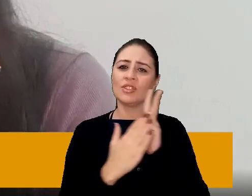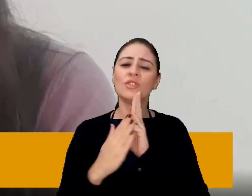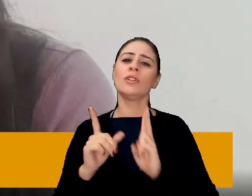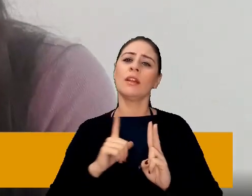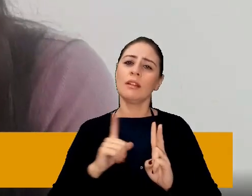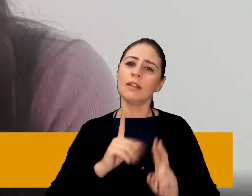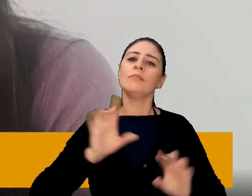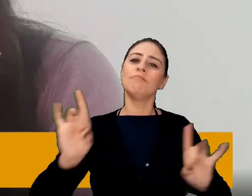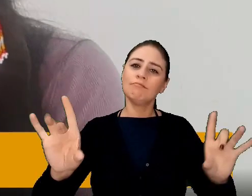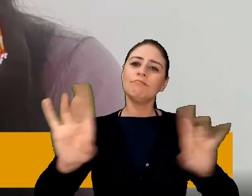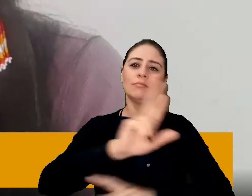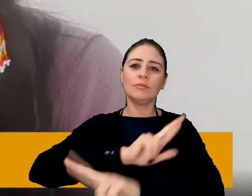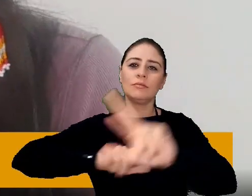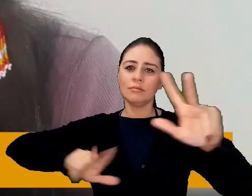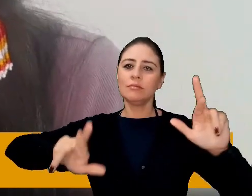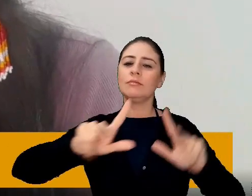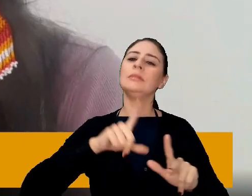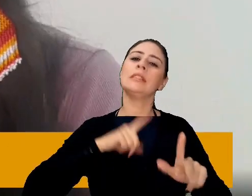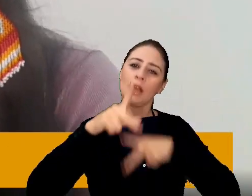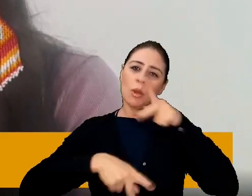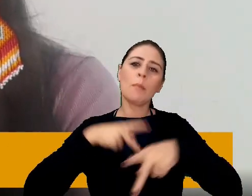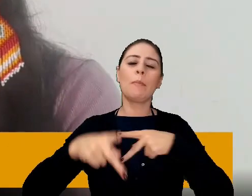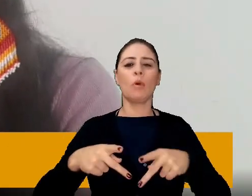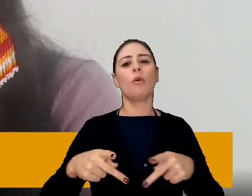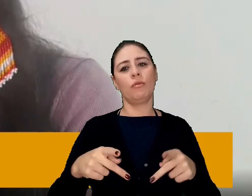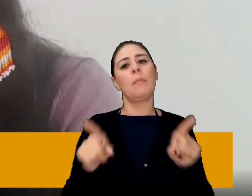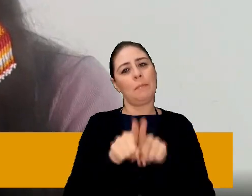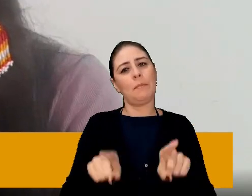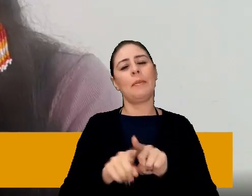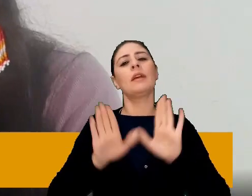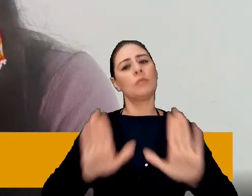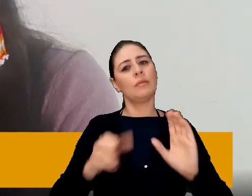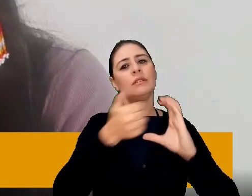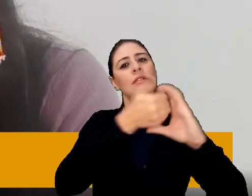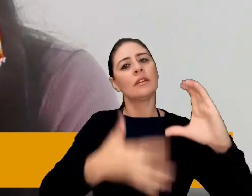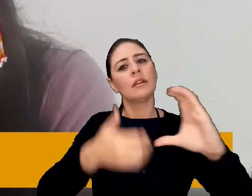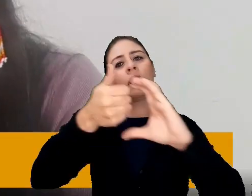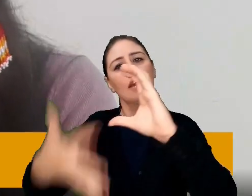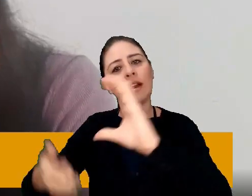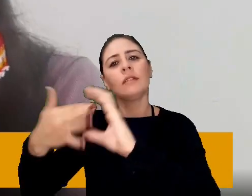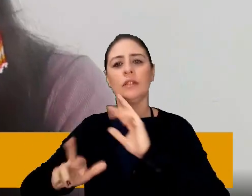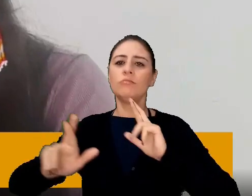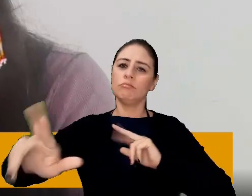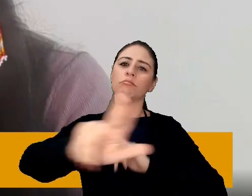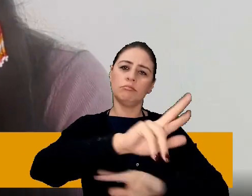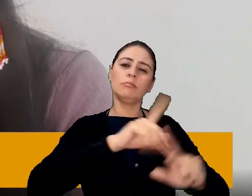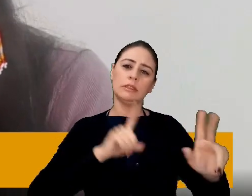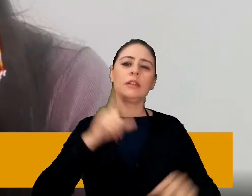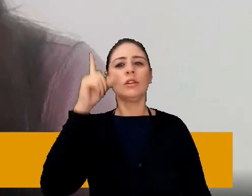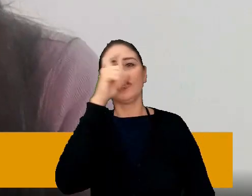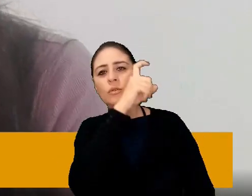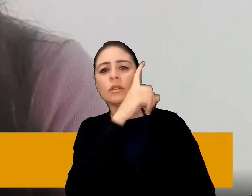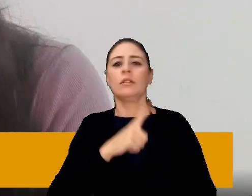a sua individualidade, né? Somos povos coletivos, mas cada aldeia tem a sua individualidade. Temos as nossas dificuldades